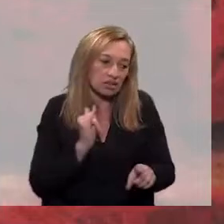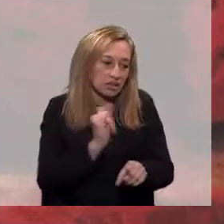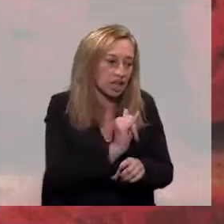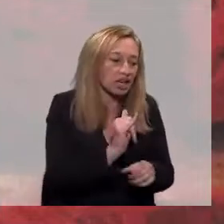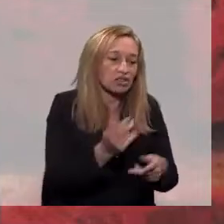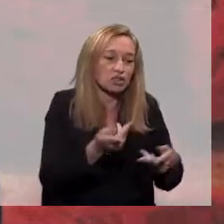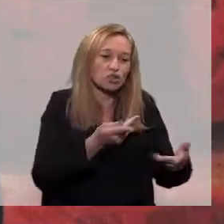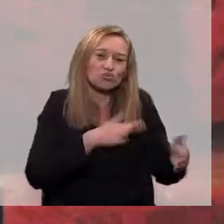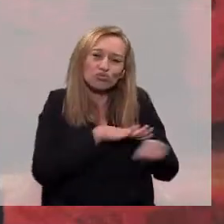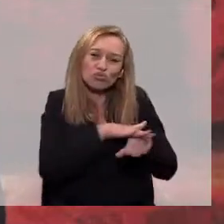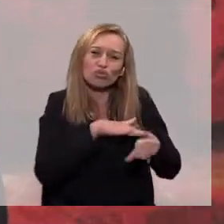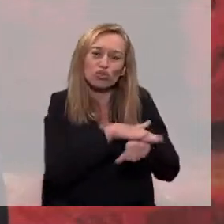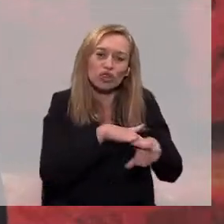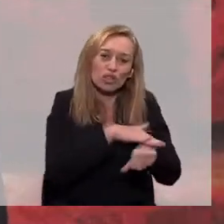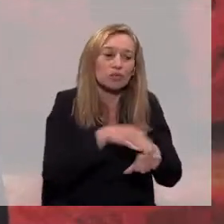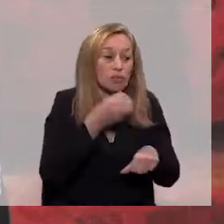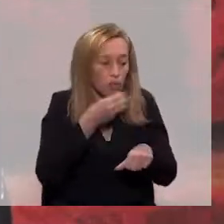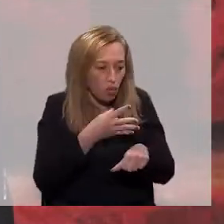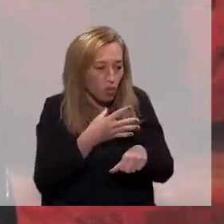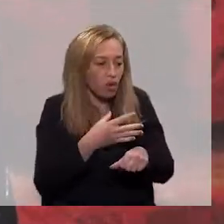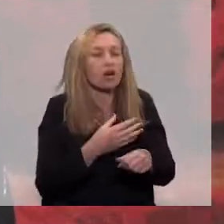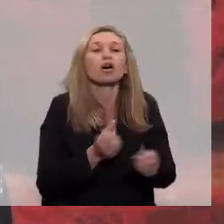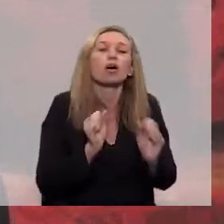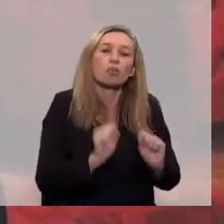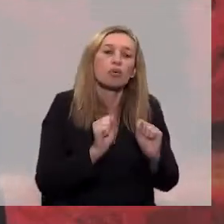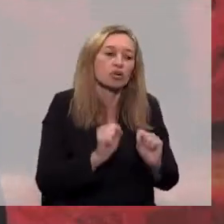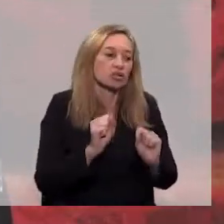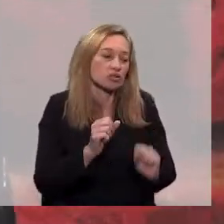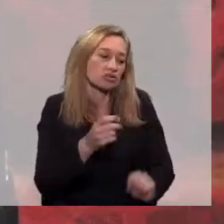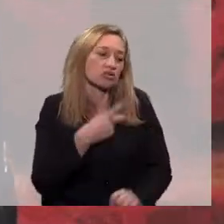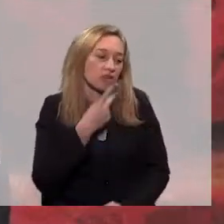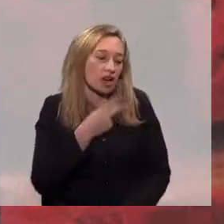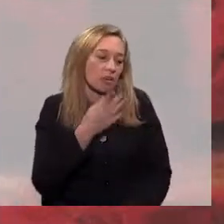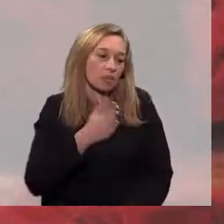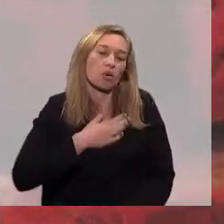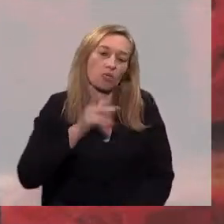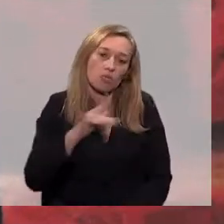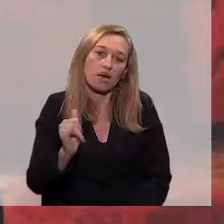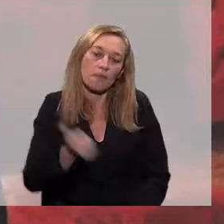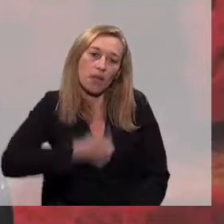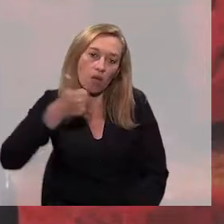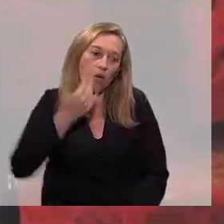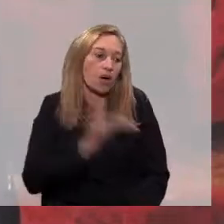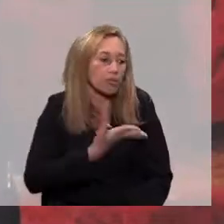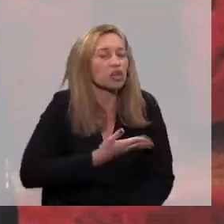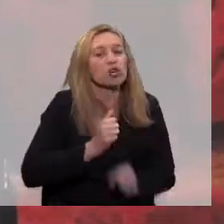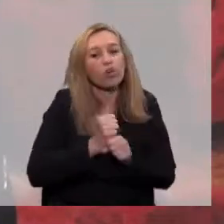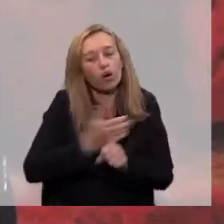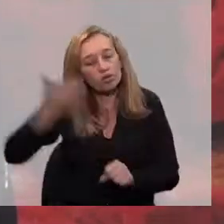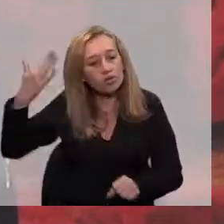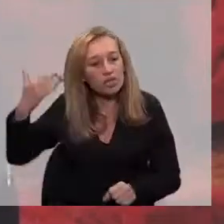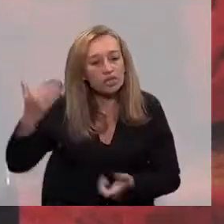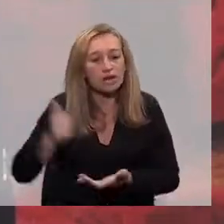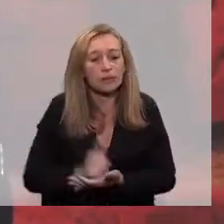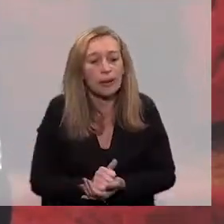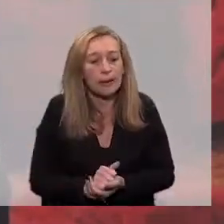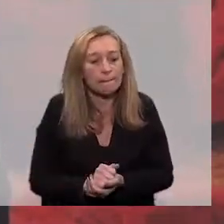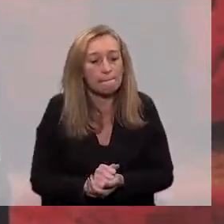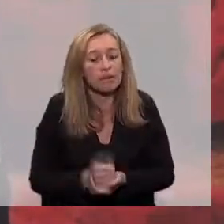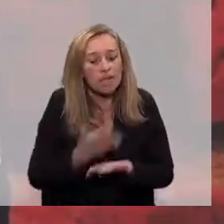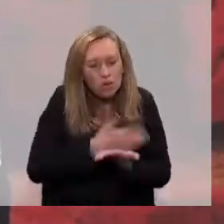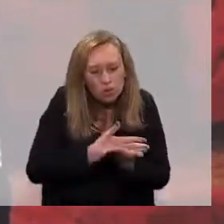deveria falar um pro outro. É bem engraçado, é bem divertido. Hoje em dia eu posso considerar o meu pai o meu melhor amigo. E aí, ano